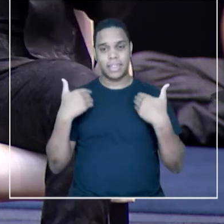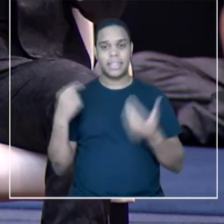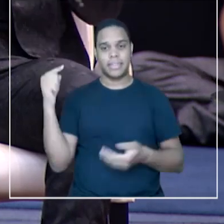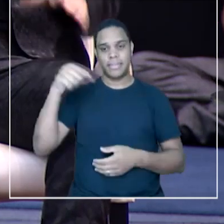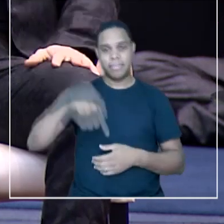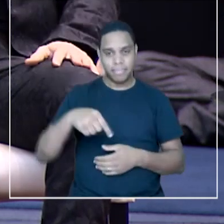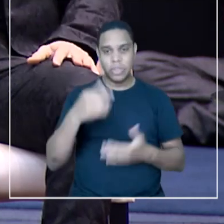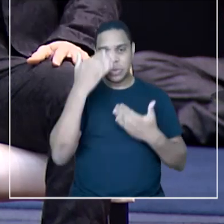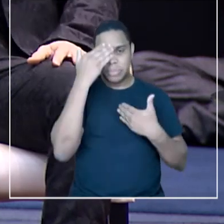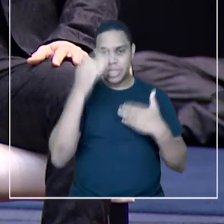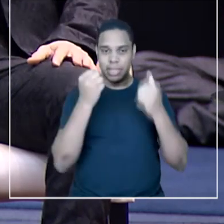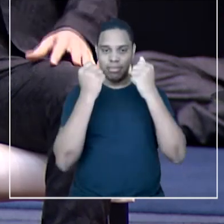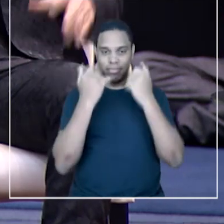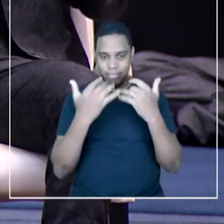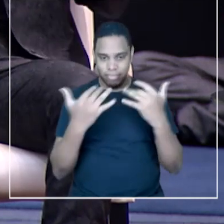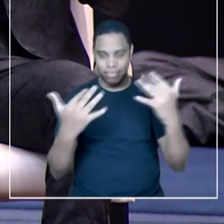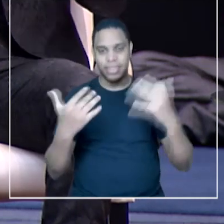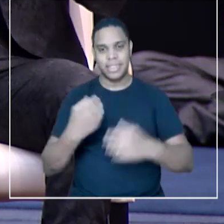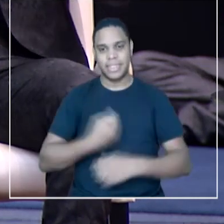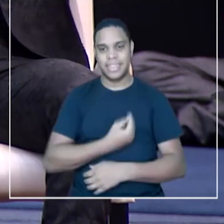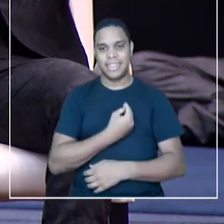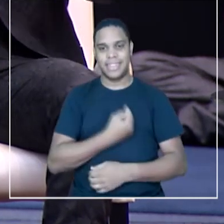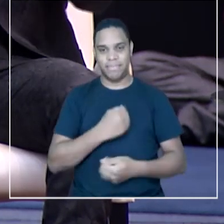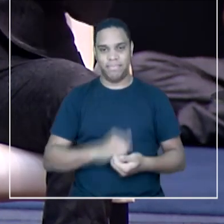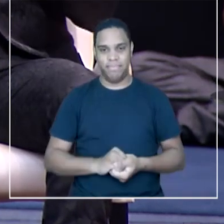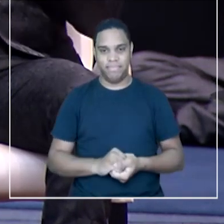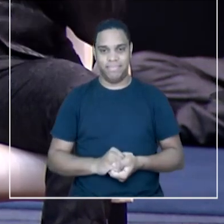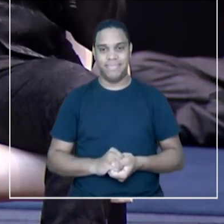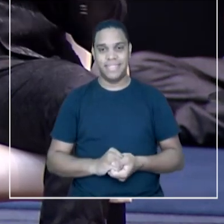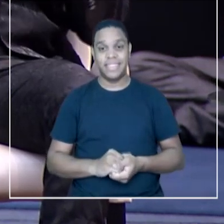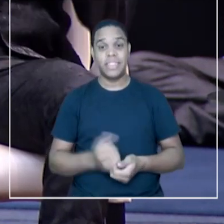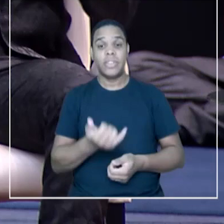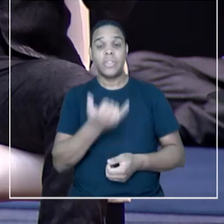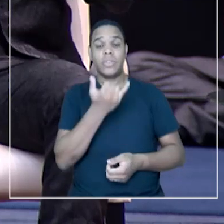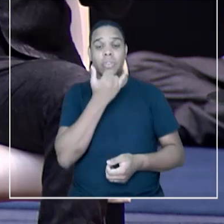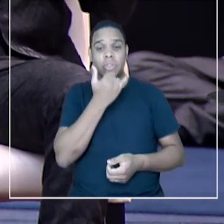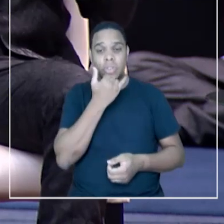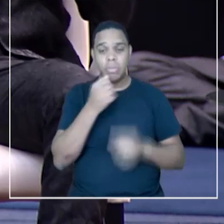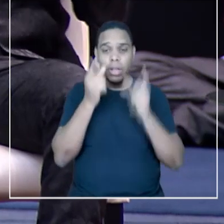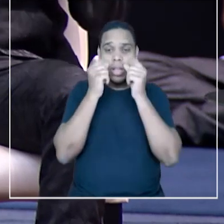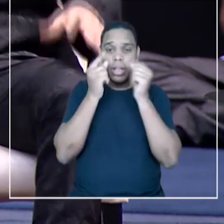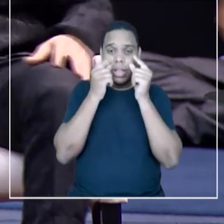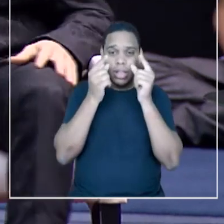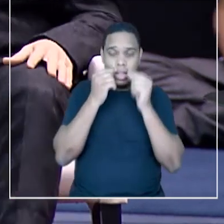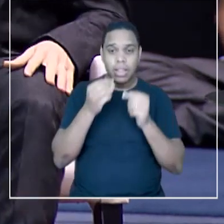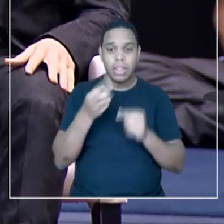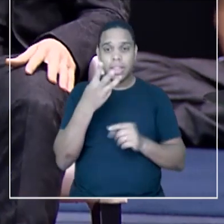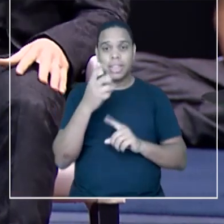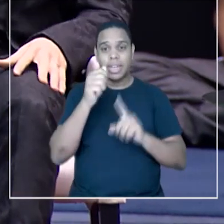pela presença aí. Não repara a minha cara de sono, estou virado tem uns 3 meses.